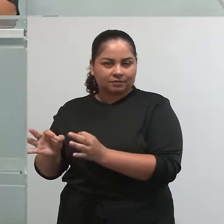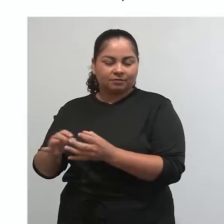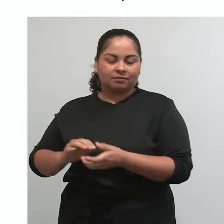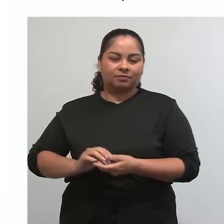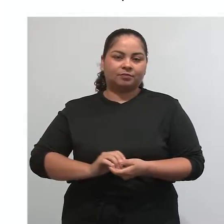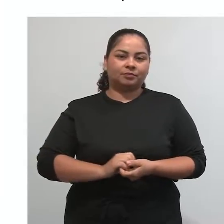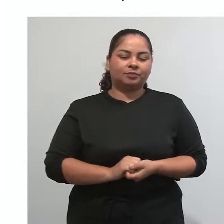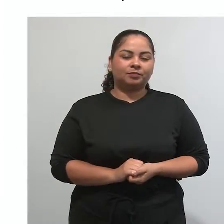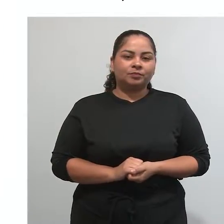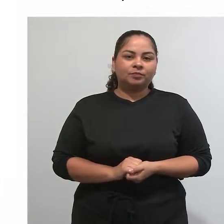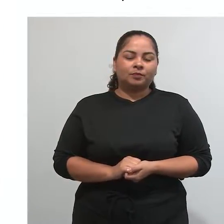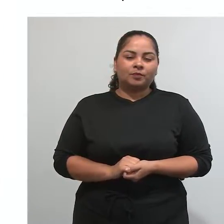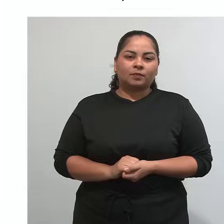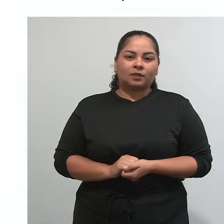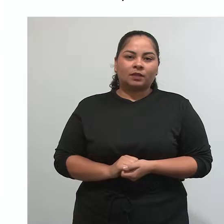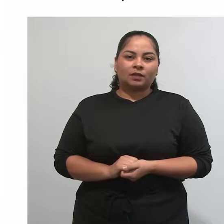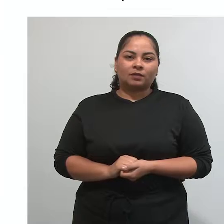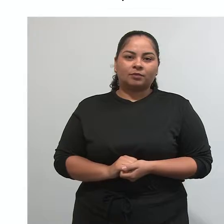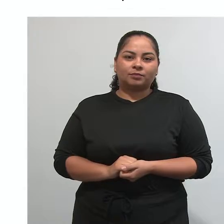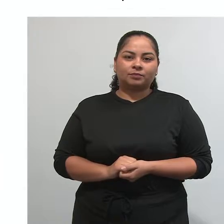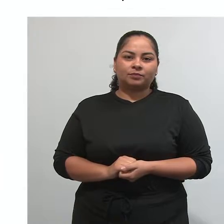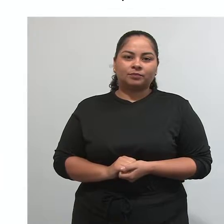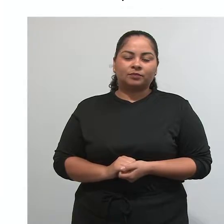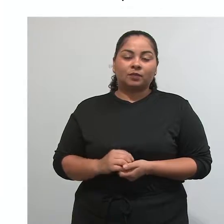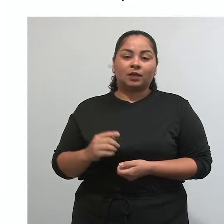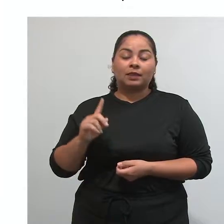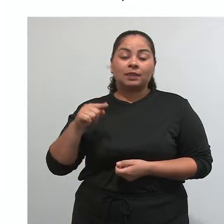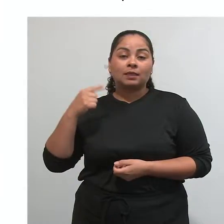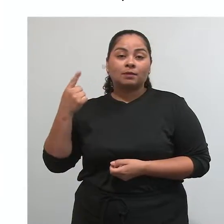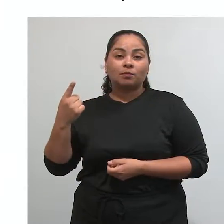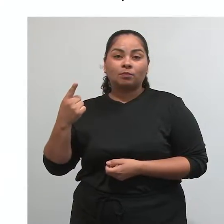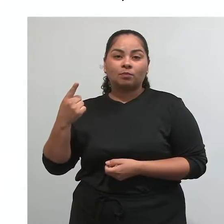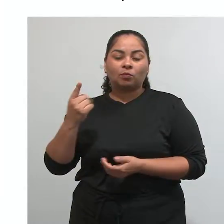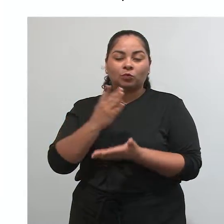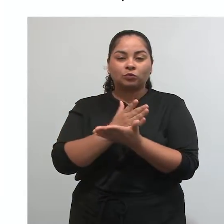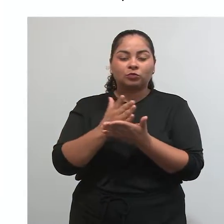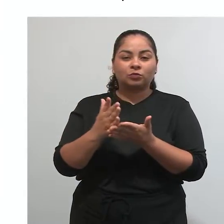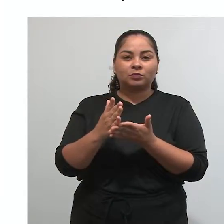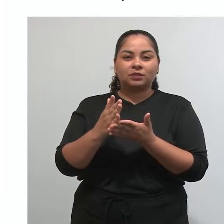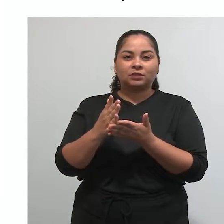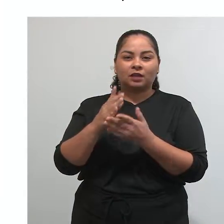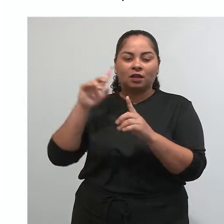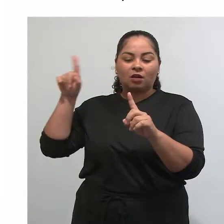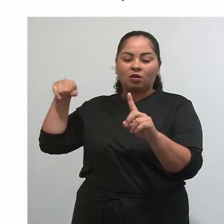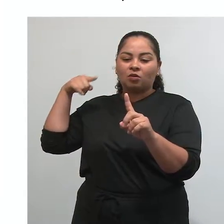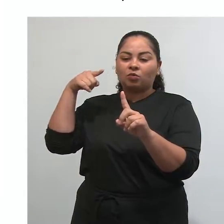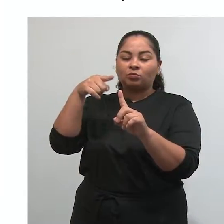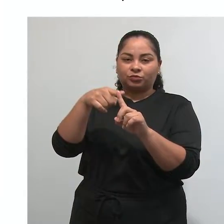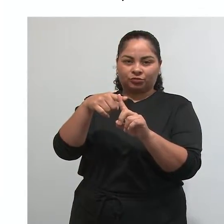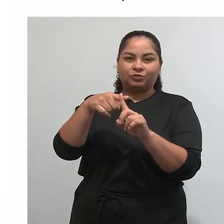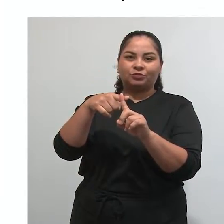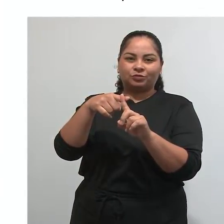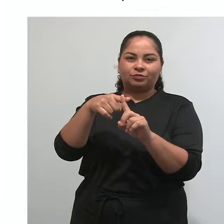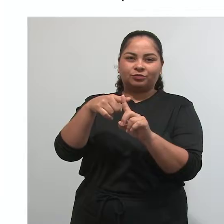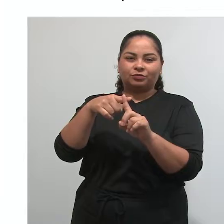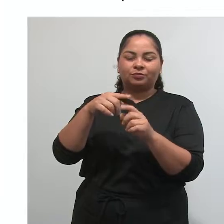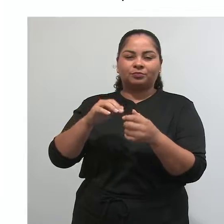bom? E aí você vai começar a botar os objetivos do teu projeto. Quando nós falamos do